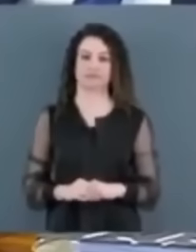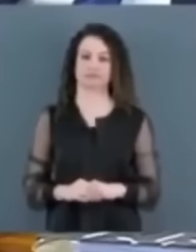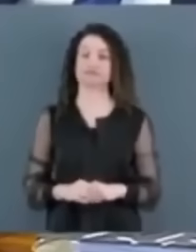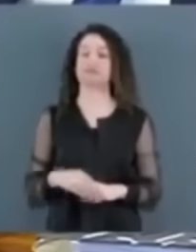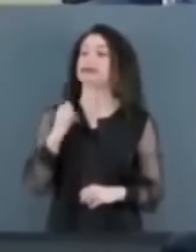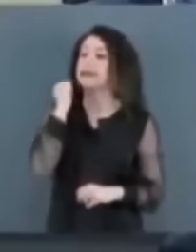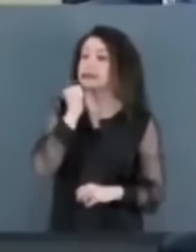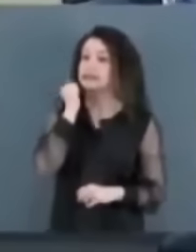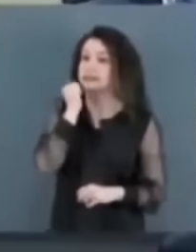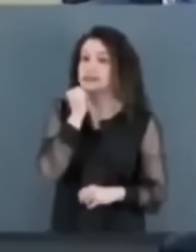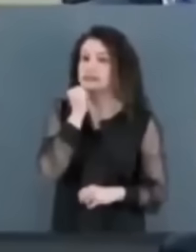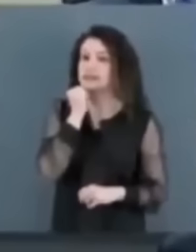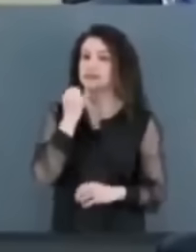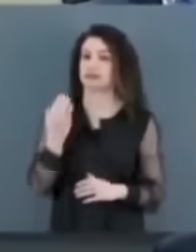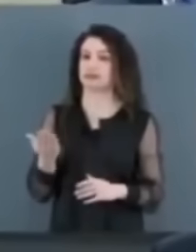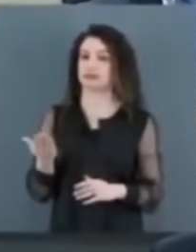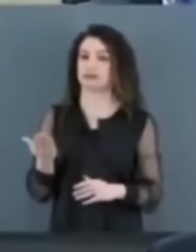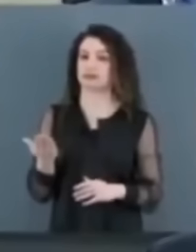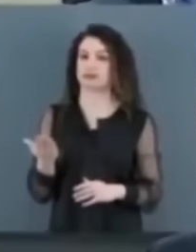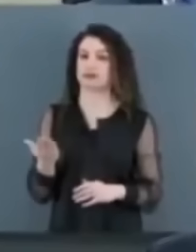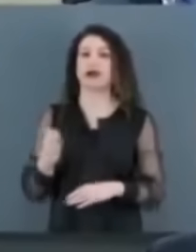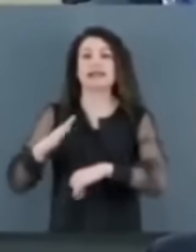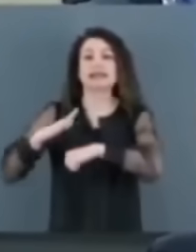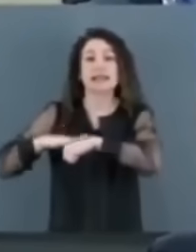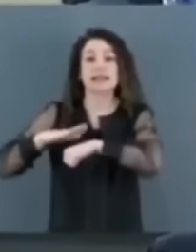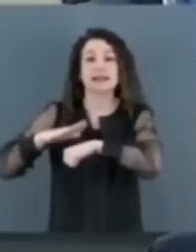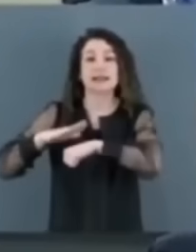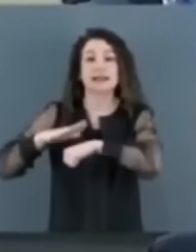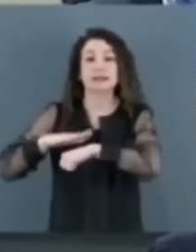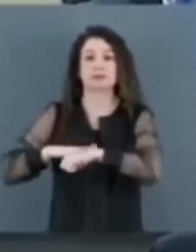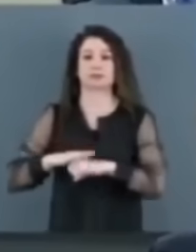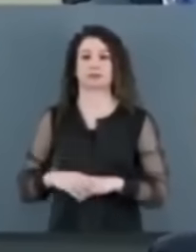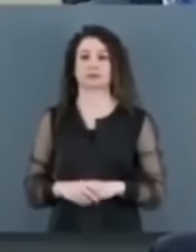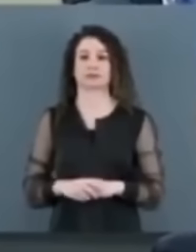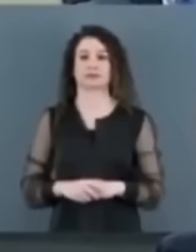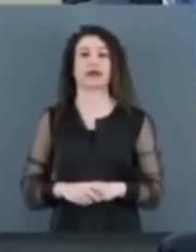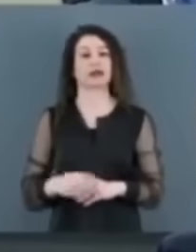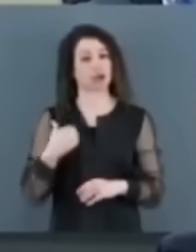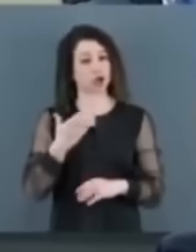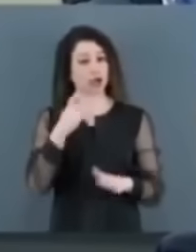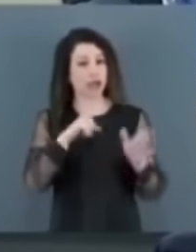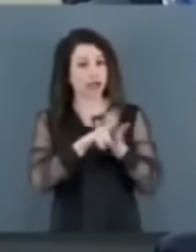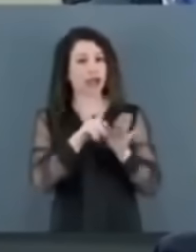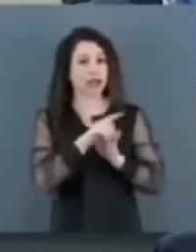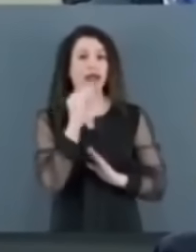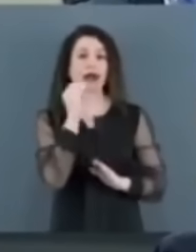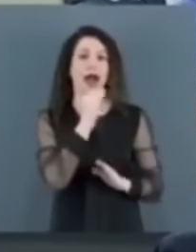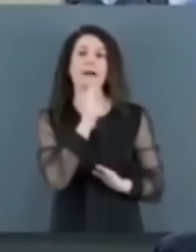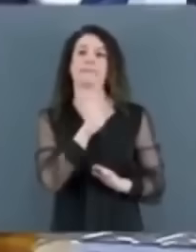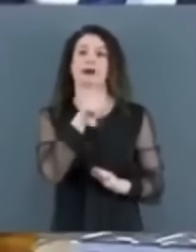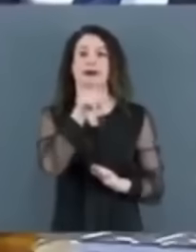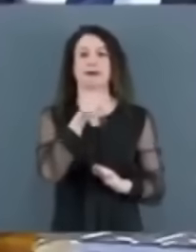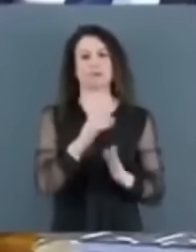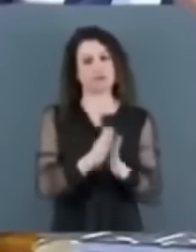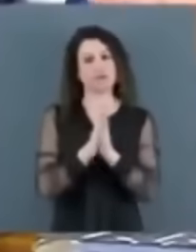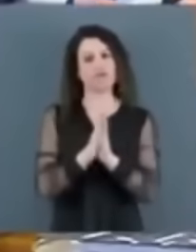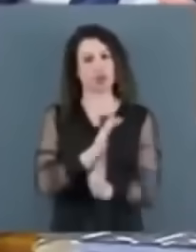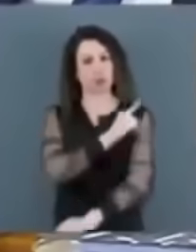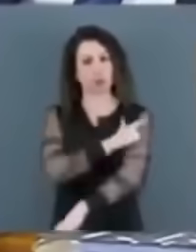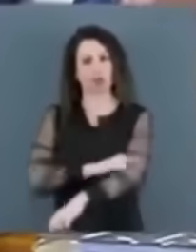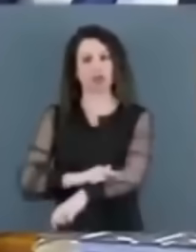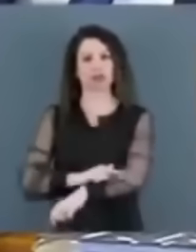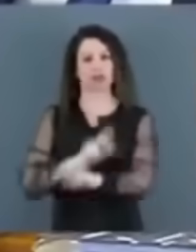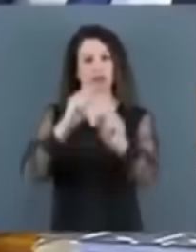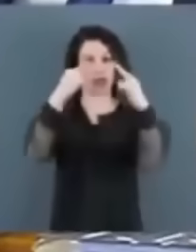Senador, vamos avançar. Eu estou sendo rápido com as perguntas, mas o ministro, nem por educação, está